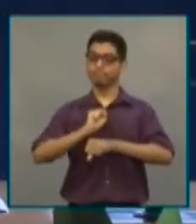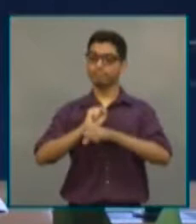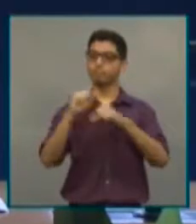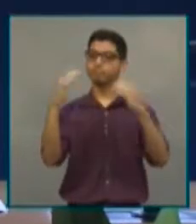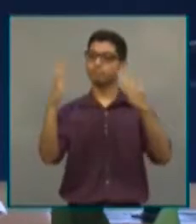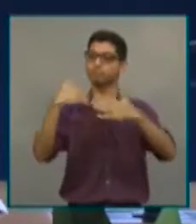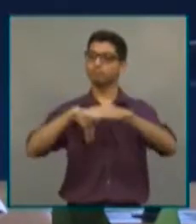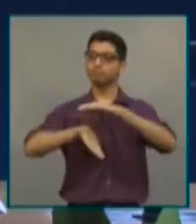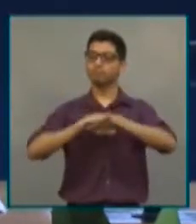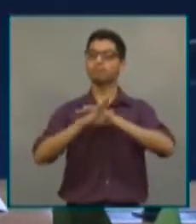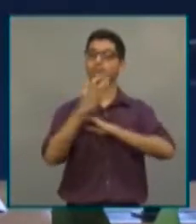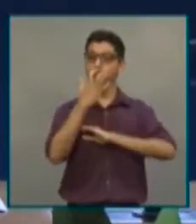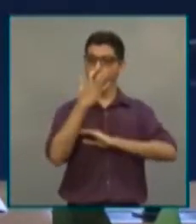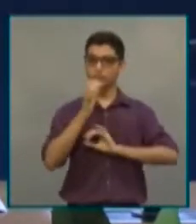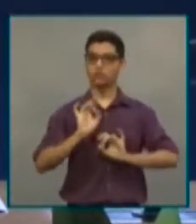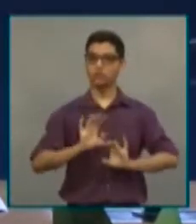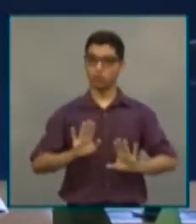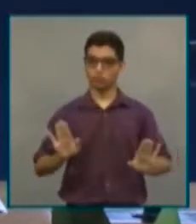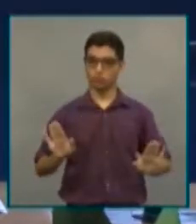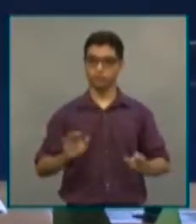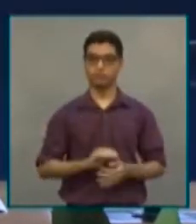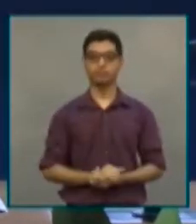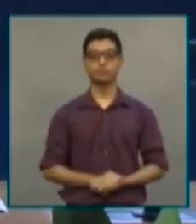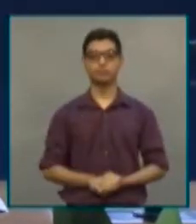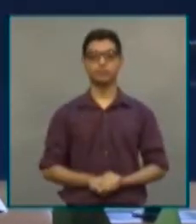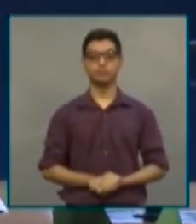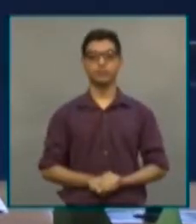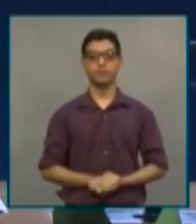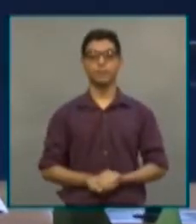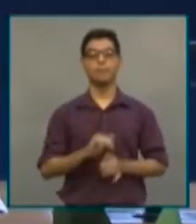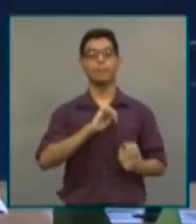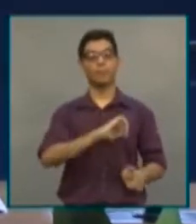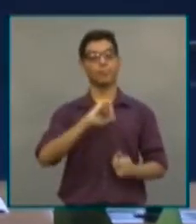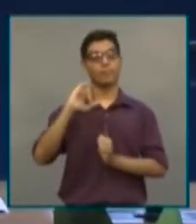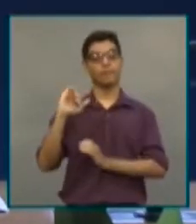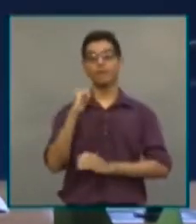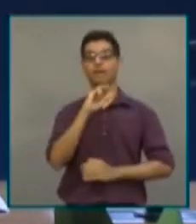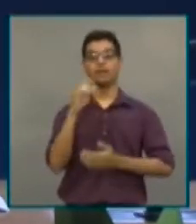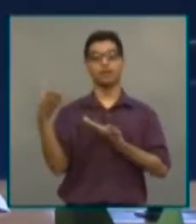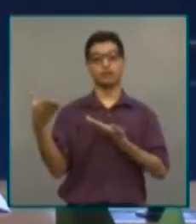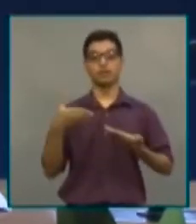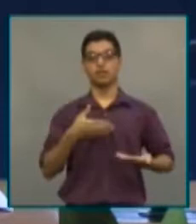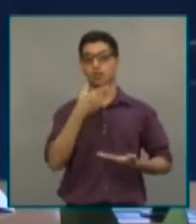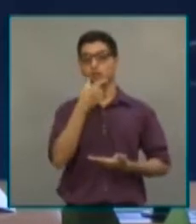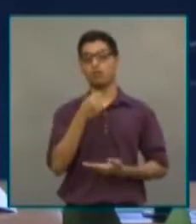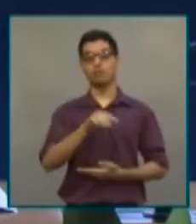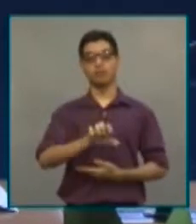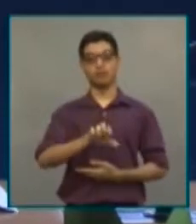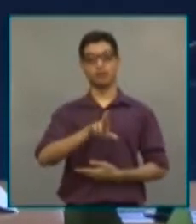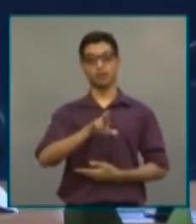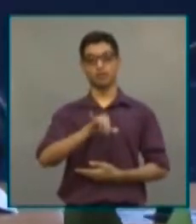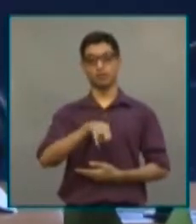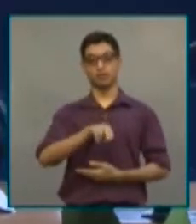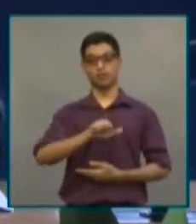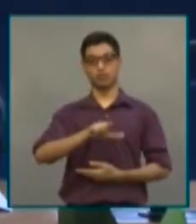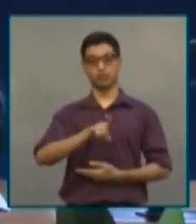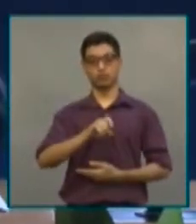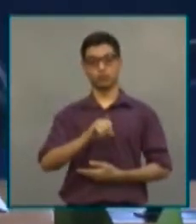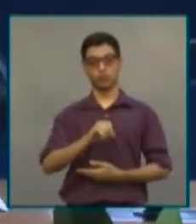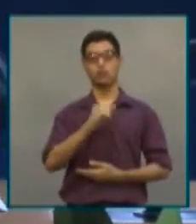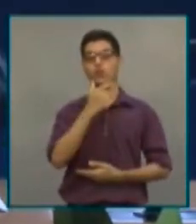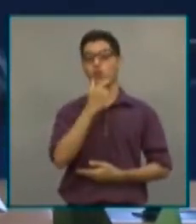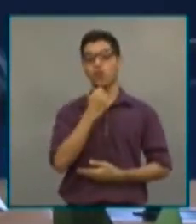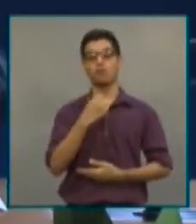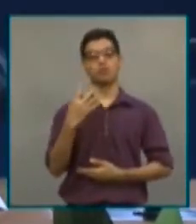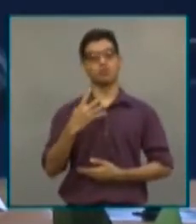Roberta Vasques e passamos a convidar para se apresentar o candidato Erinaldo Dantas, quarto sorteado na ordem a ser